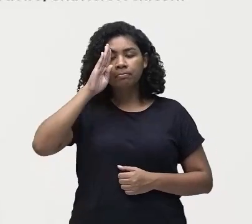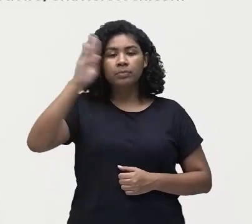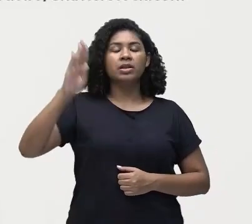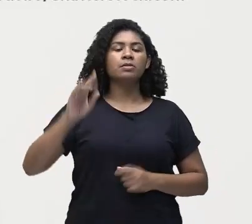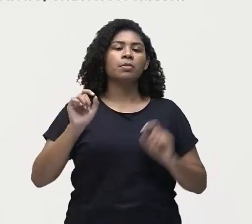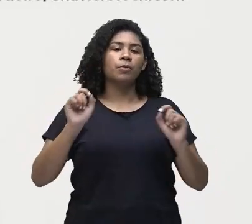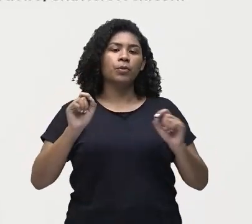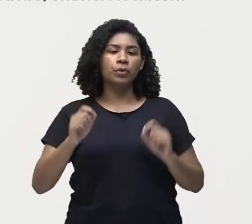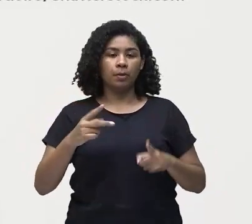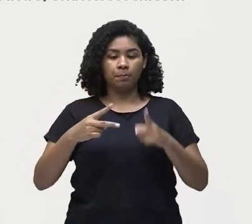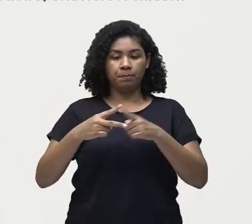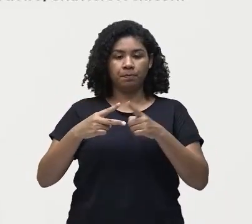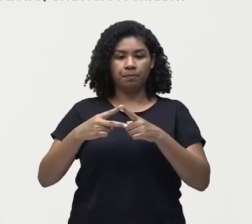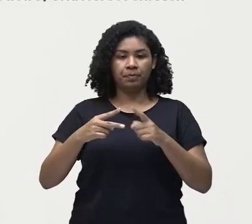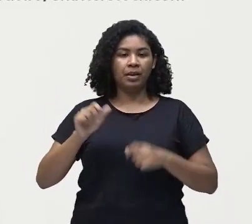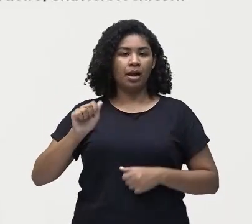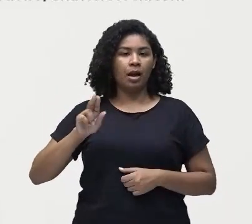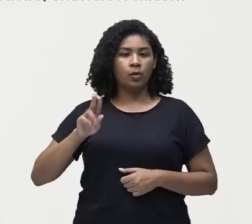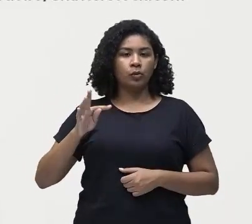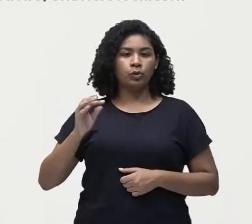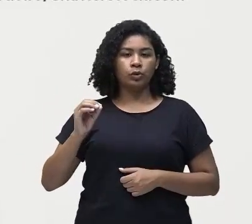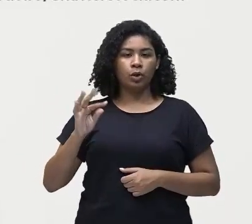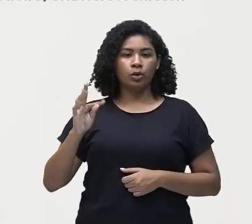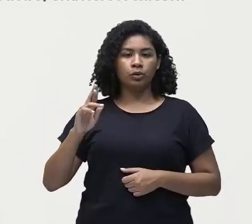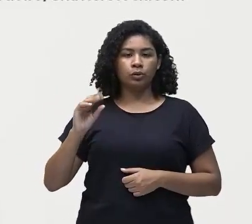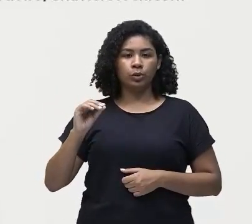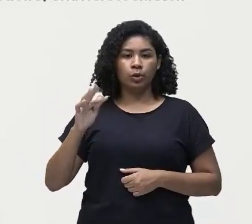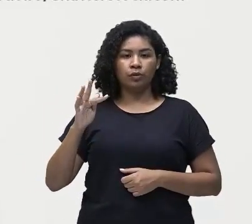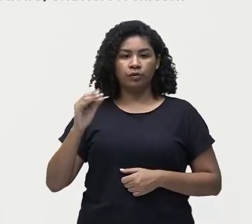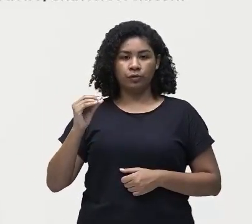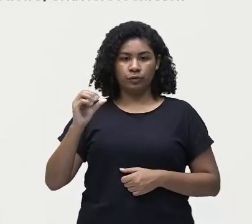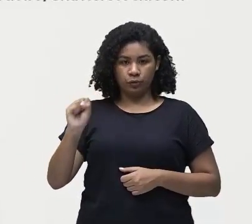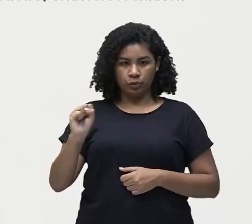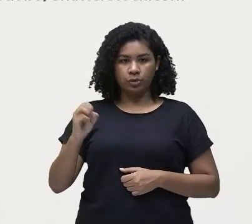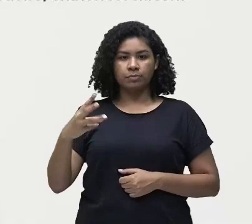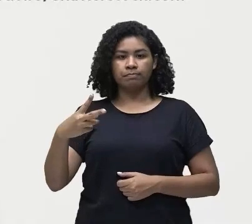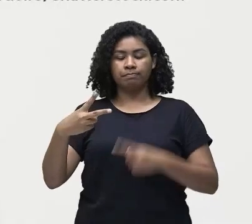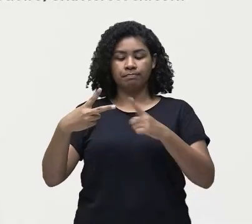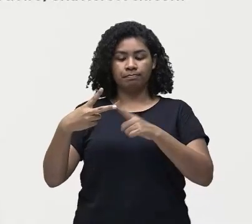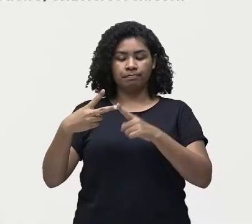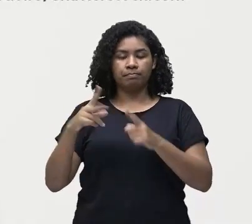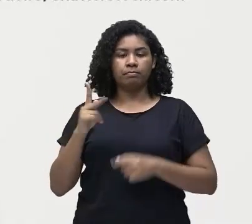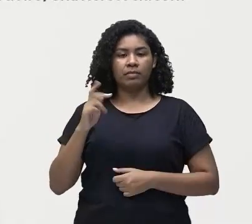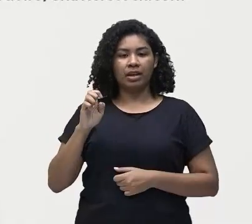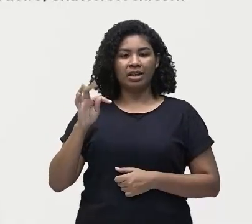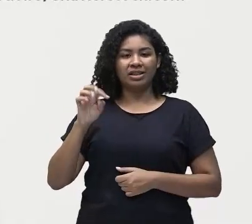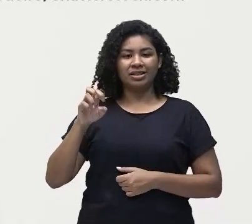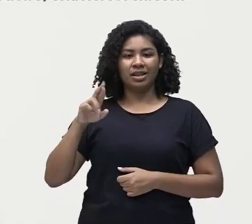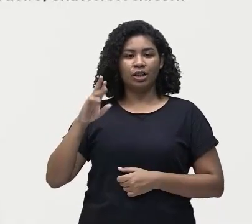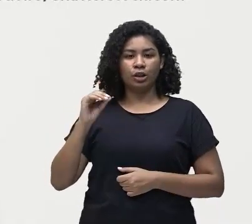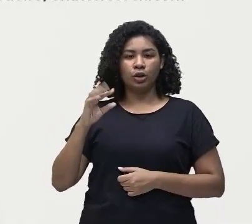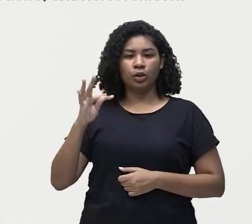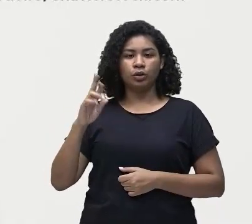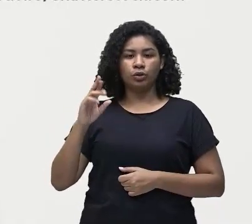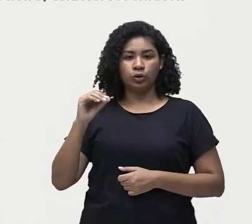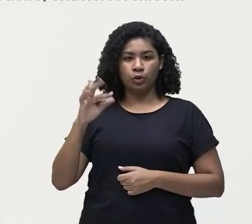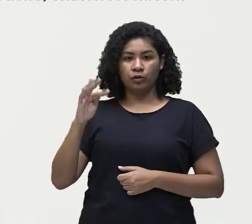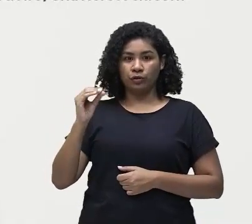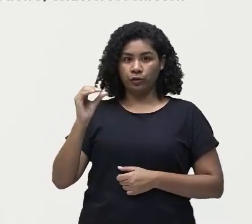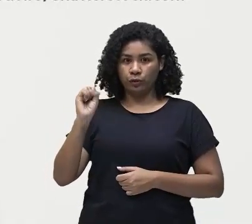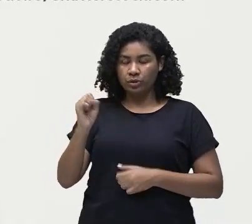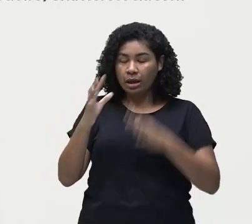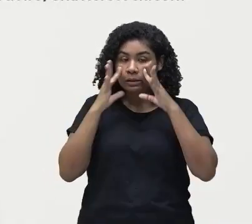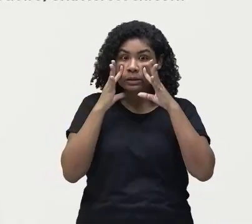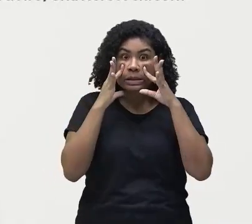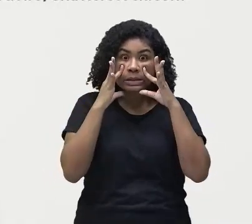são seres autótrofos e heterótrofos. Os seres autótrofos, repitam